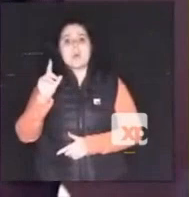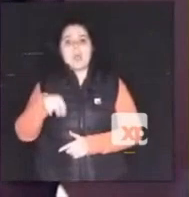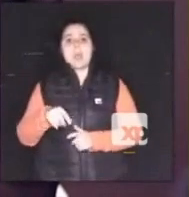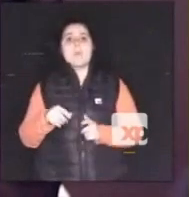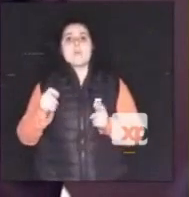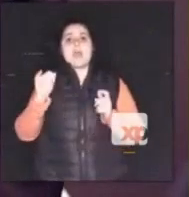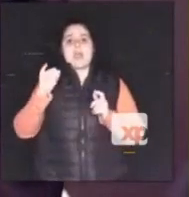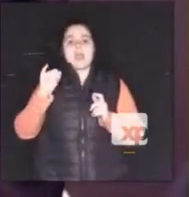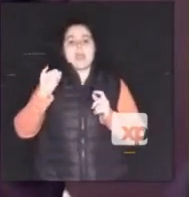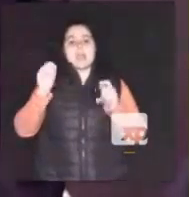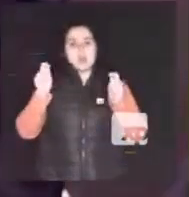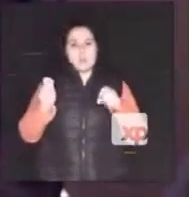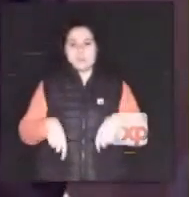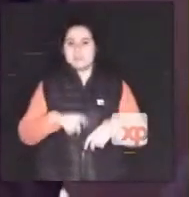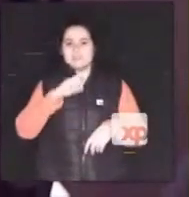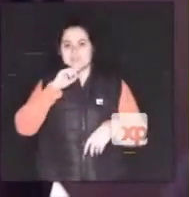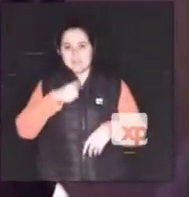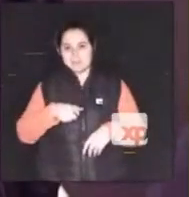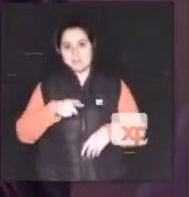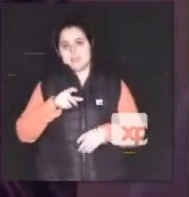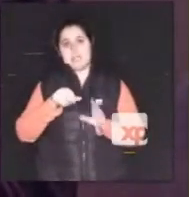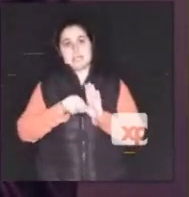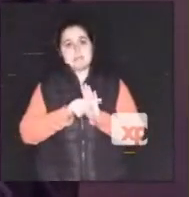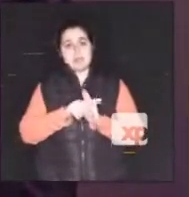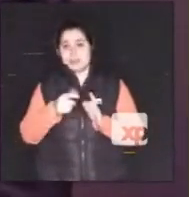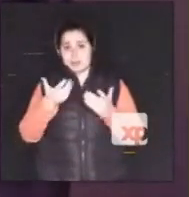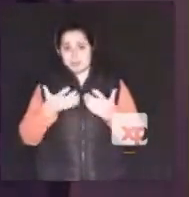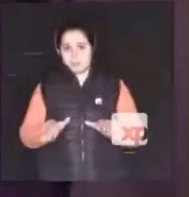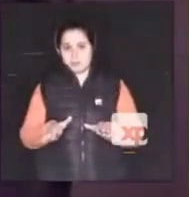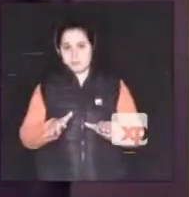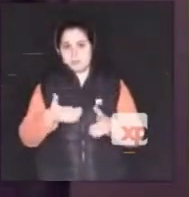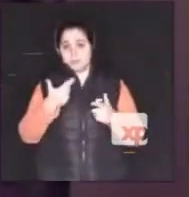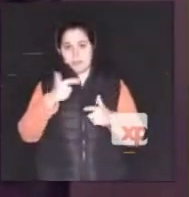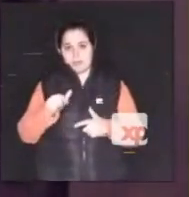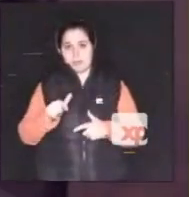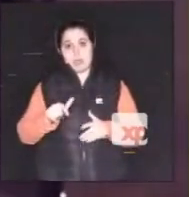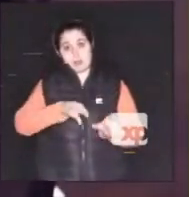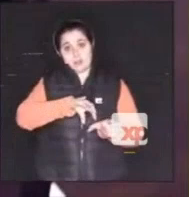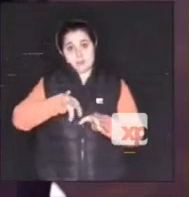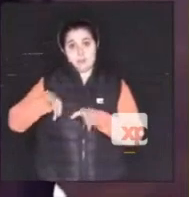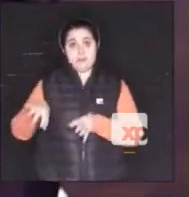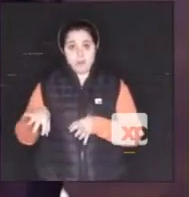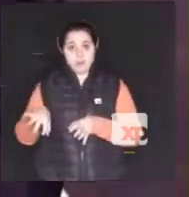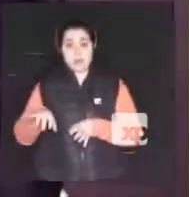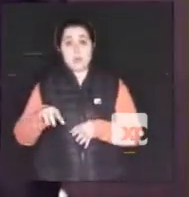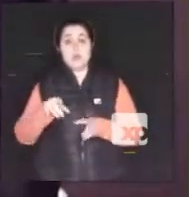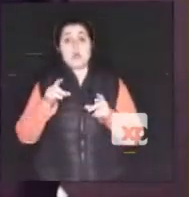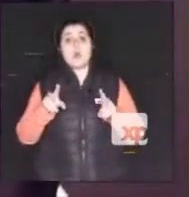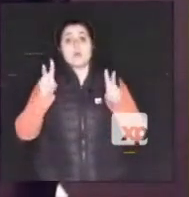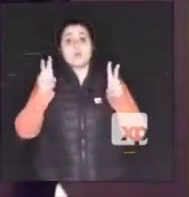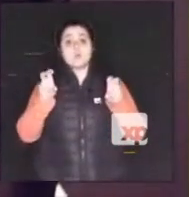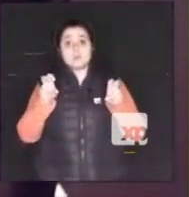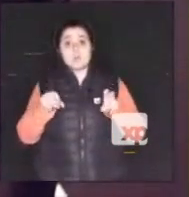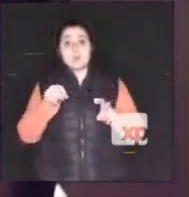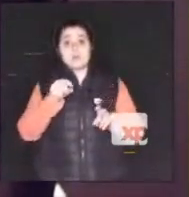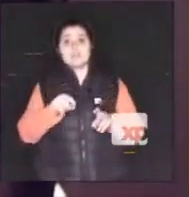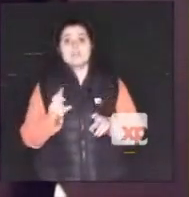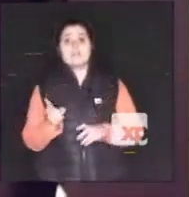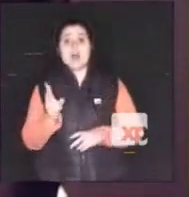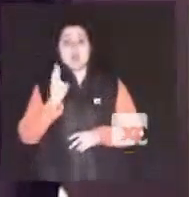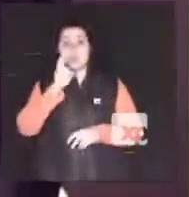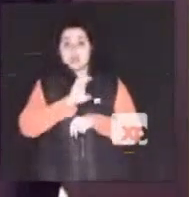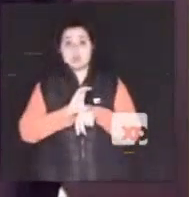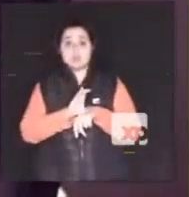criminal que ele não deveria ter deixando a competência criminal de fora o que diz respeito à